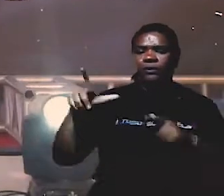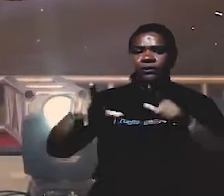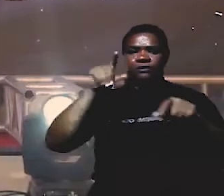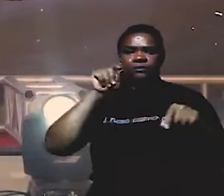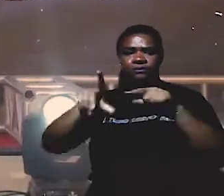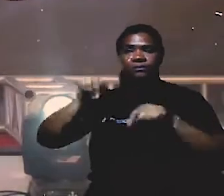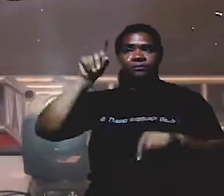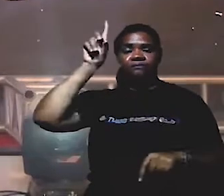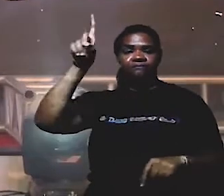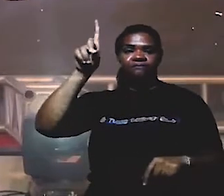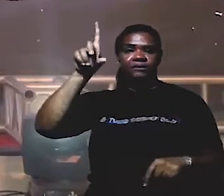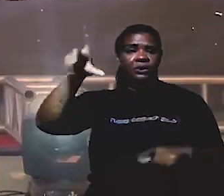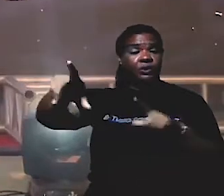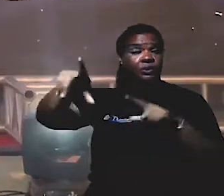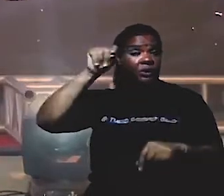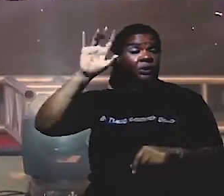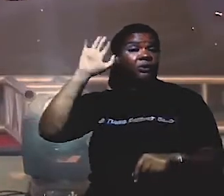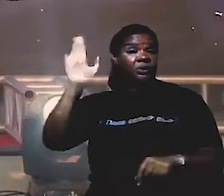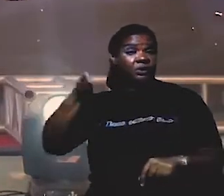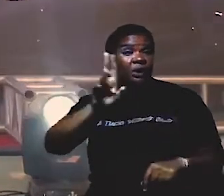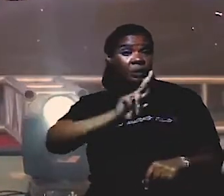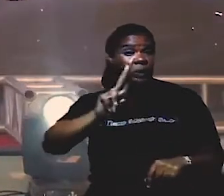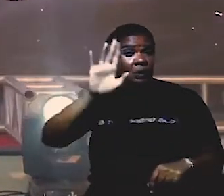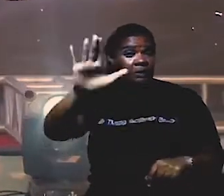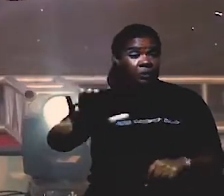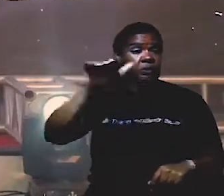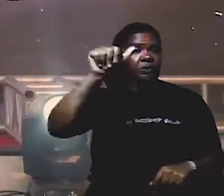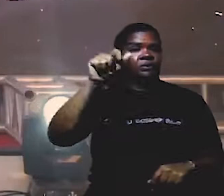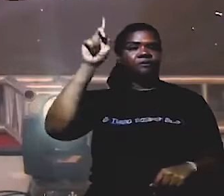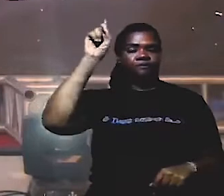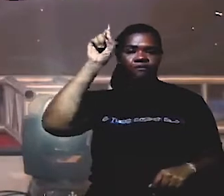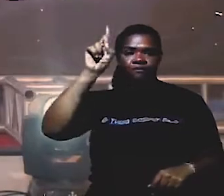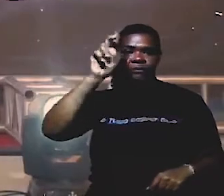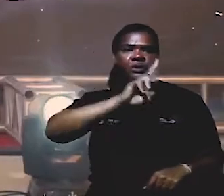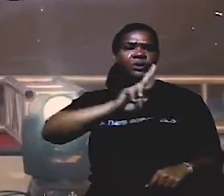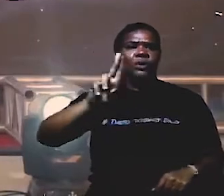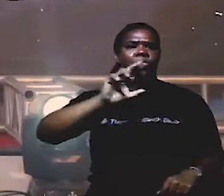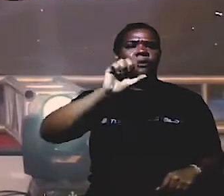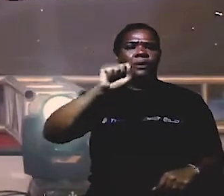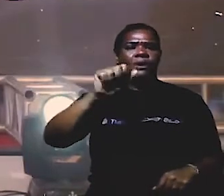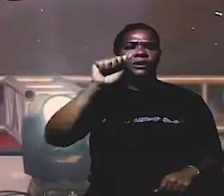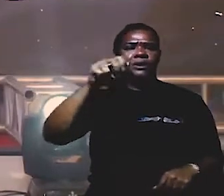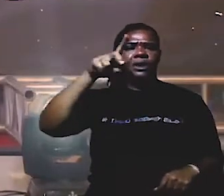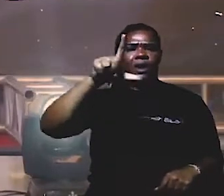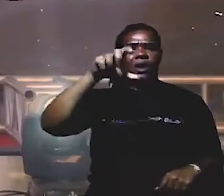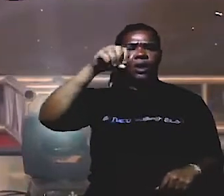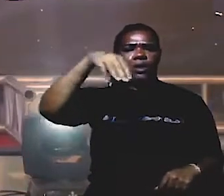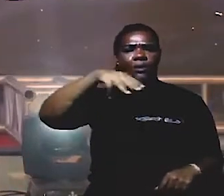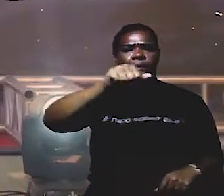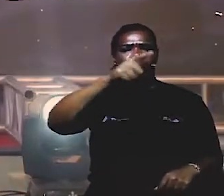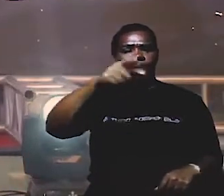escolhido por Deus, separado por Deus, chamado por Deus, cujo nome era Salomão, filho de